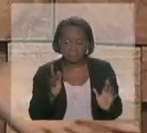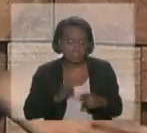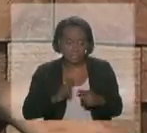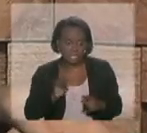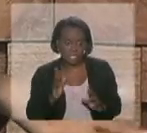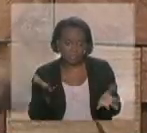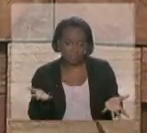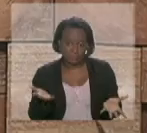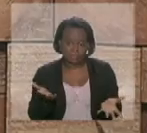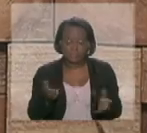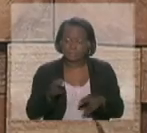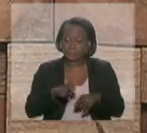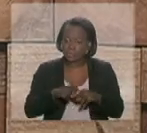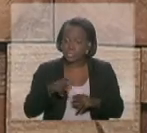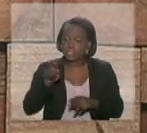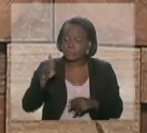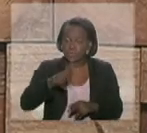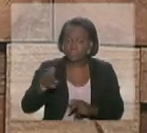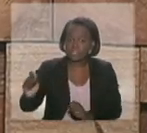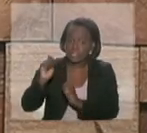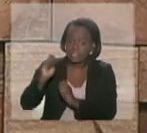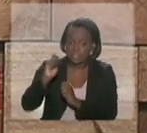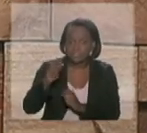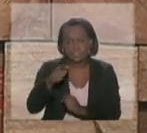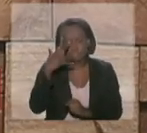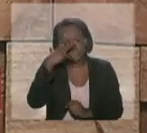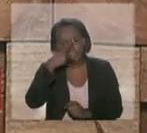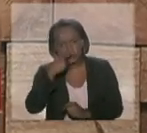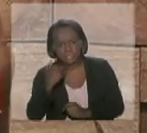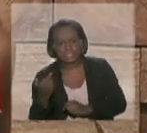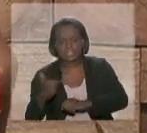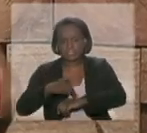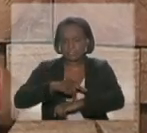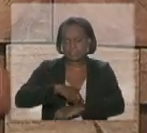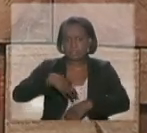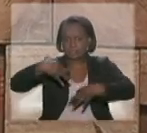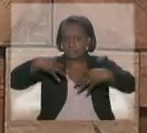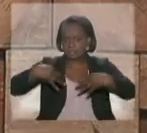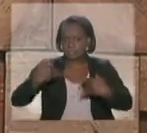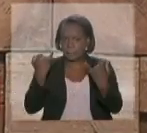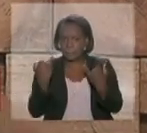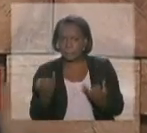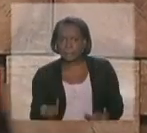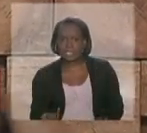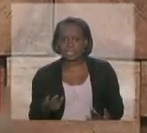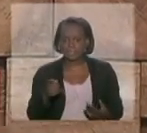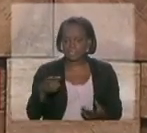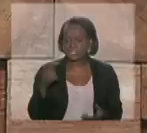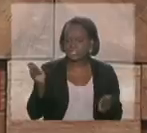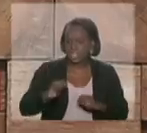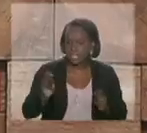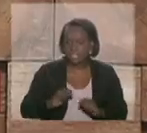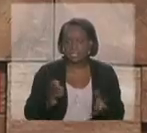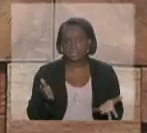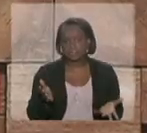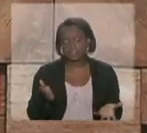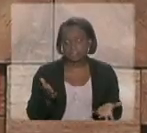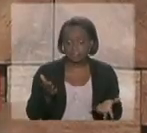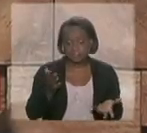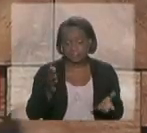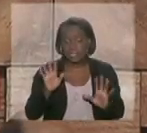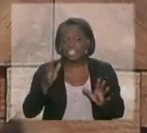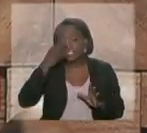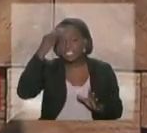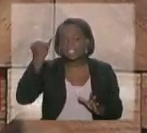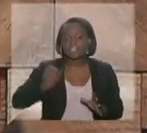ué por que não porque por insistência dela ela falou assim você é tão bonita você tem impte você é magra você isso você aquilo ela